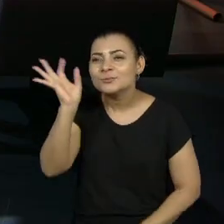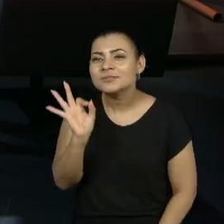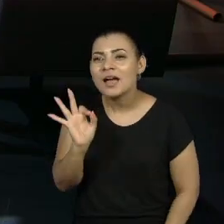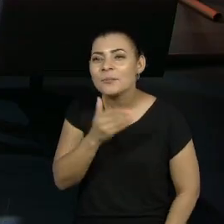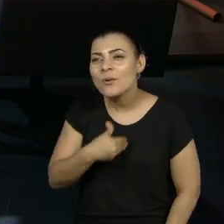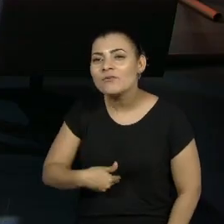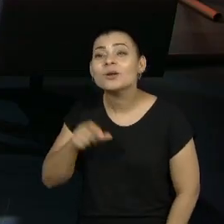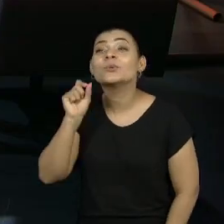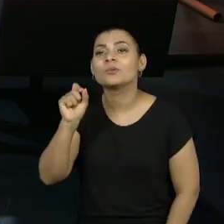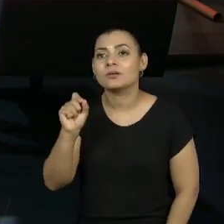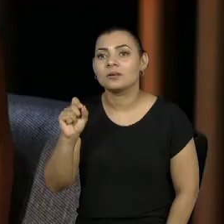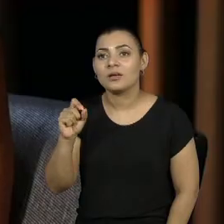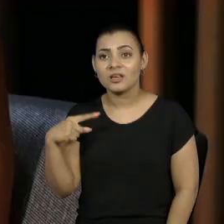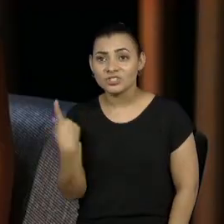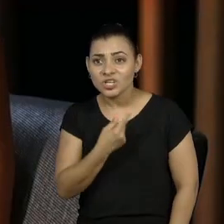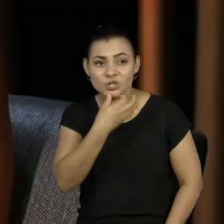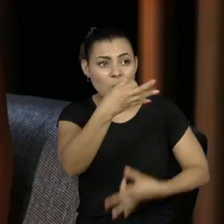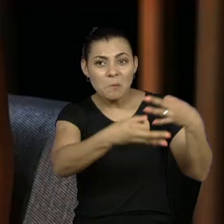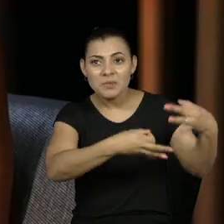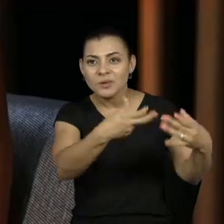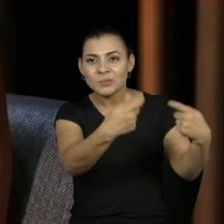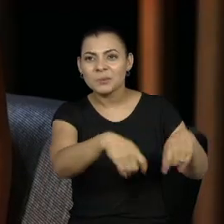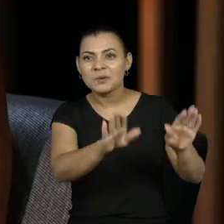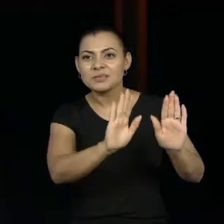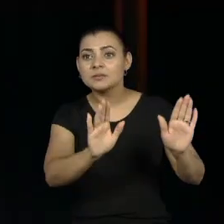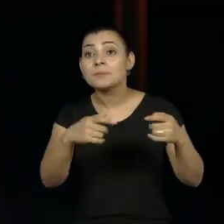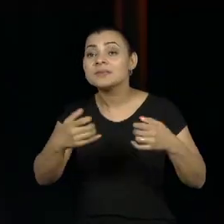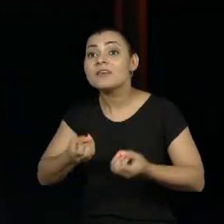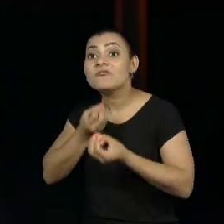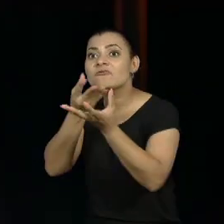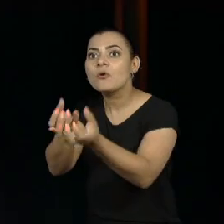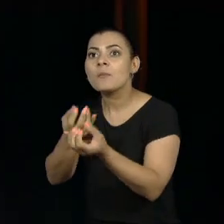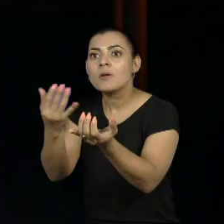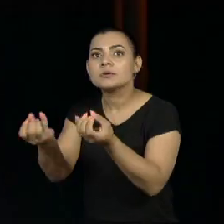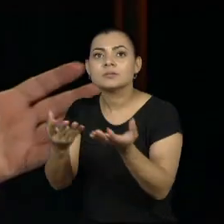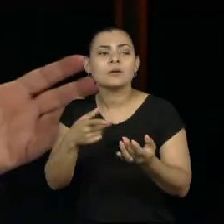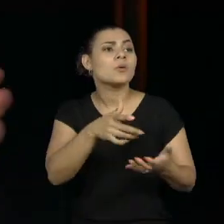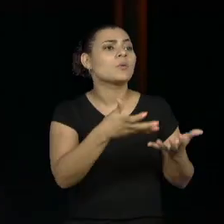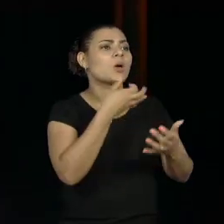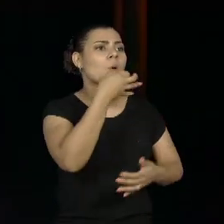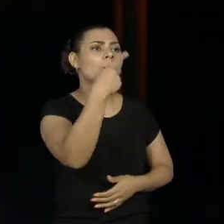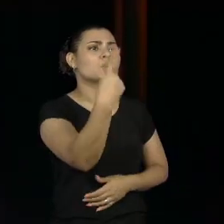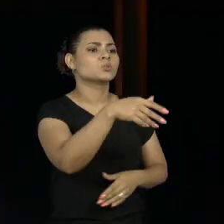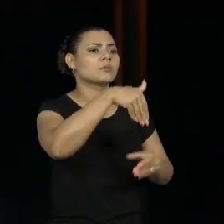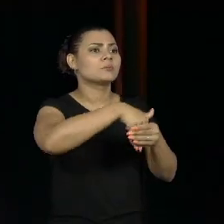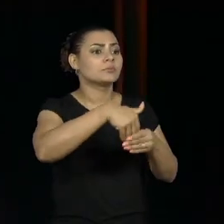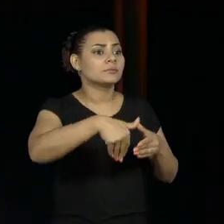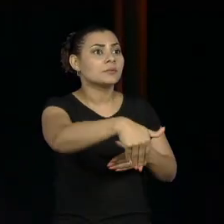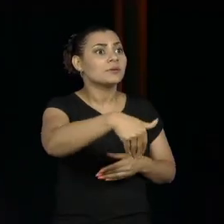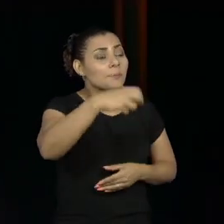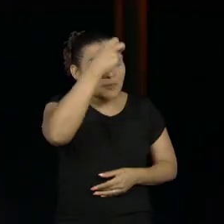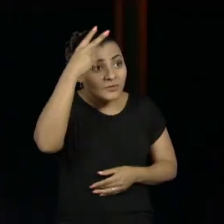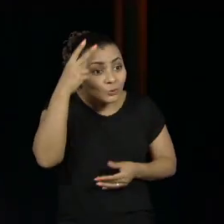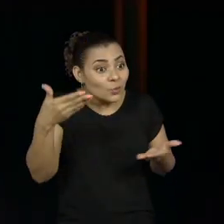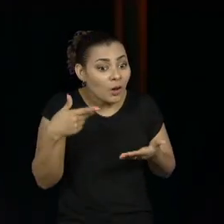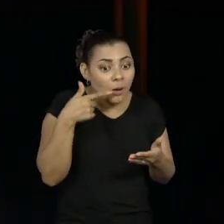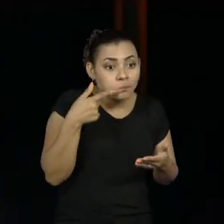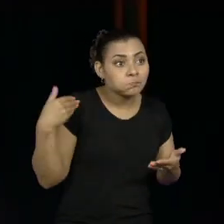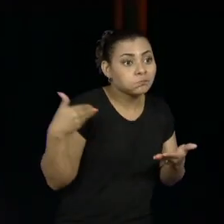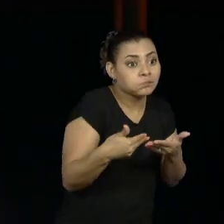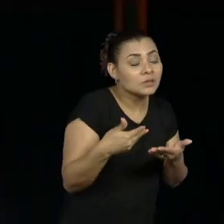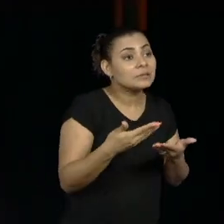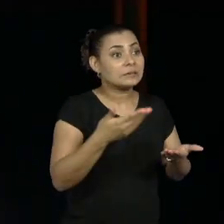a gente precisa de menos opinião e mais informação eu quero ter a sua visão sobre essas eleições municipais recentes